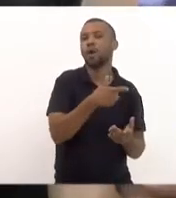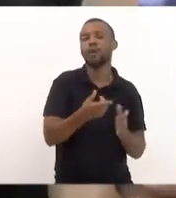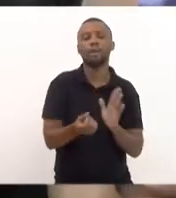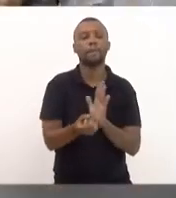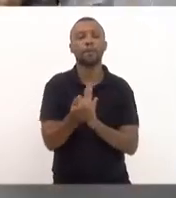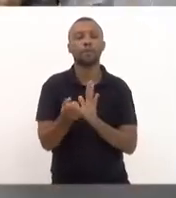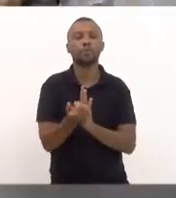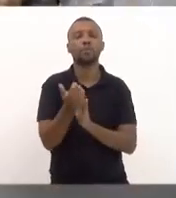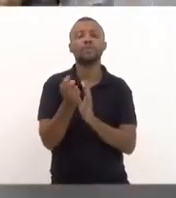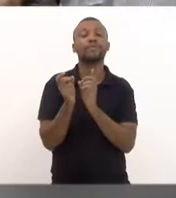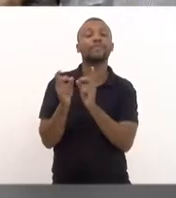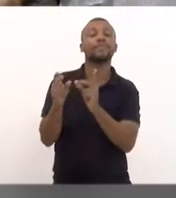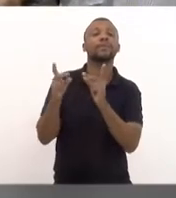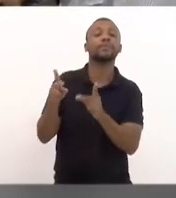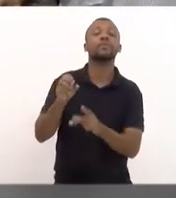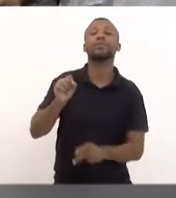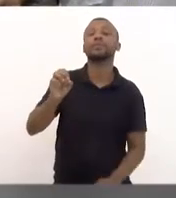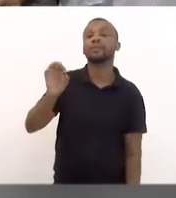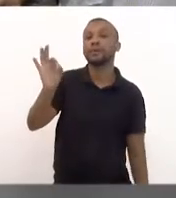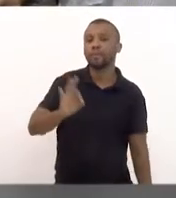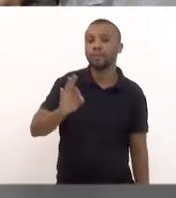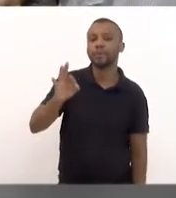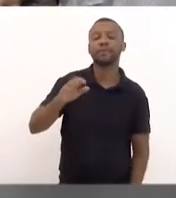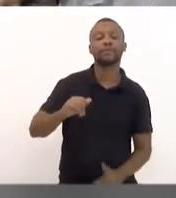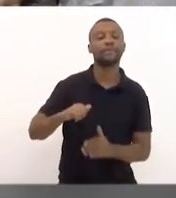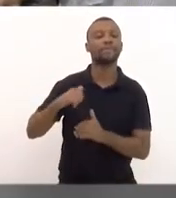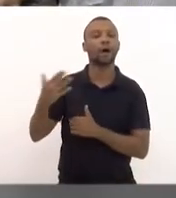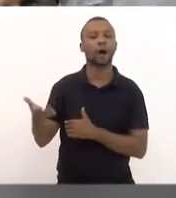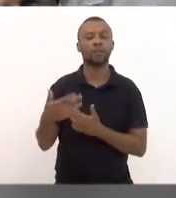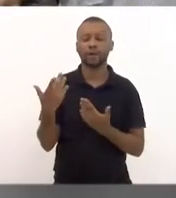sugestão. Eu fiquei atento aqui à apresentação.